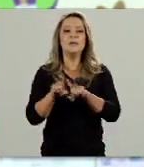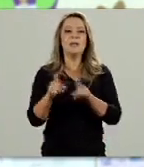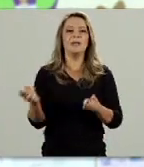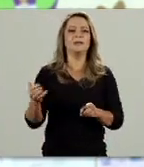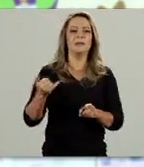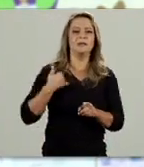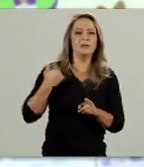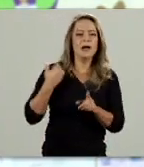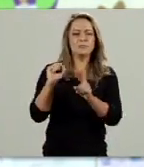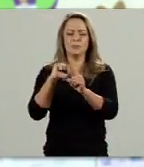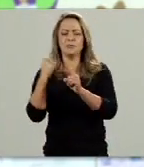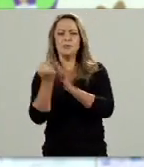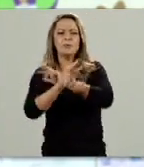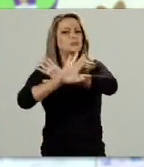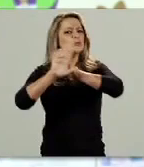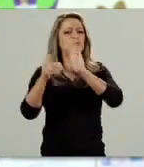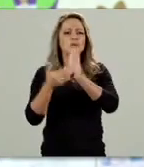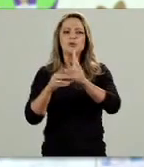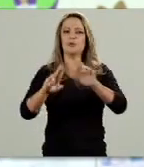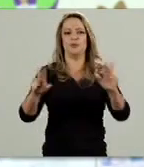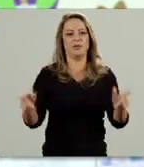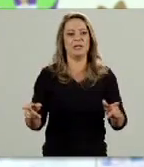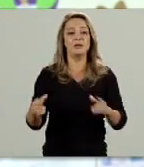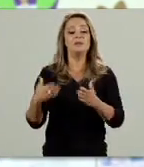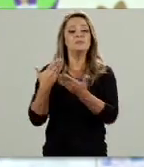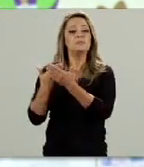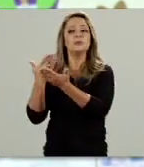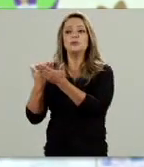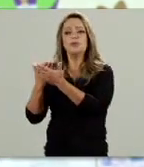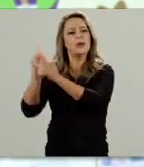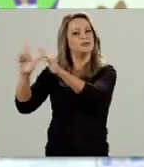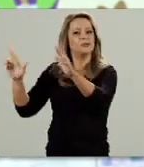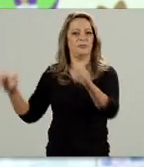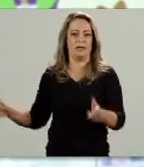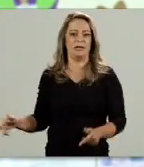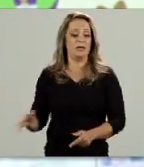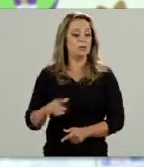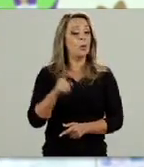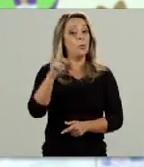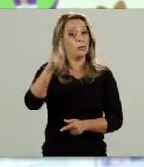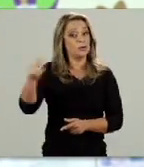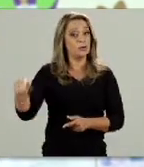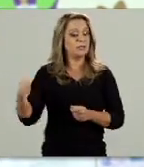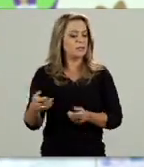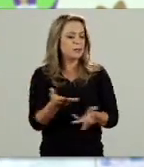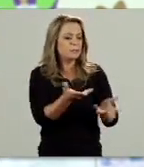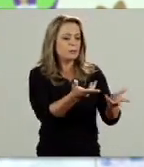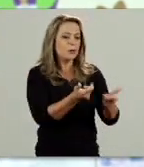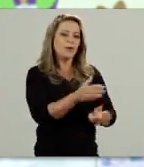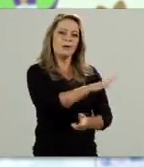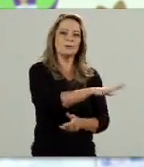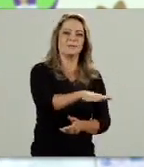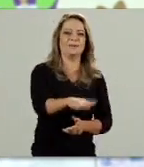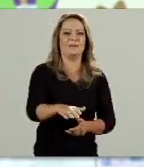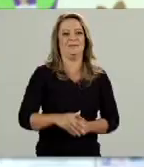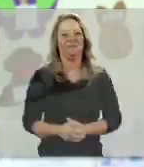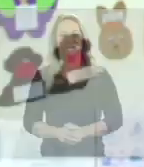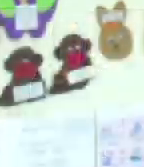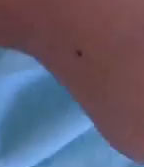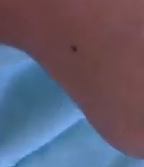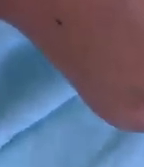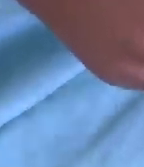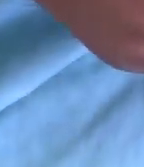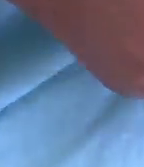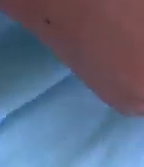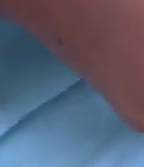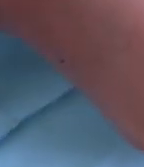de níveis diferentes, socioeconômico e mesmo escolar, né? Então ele tem que estar acolhendo essa